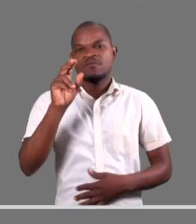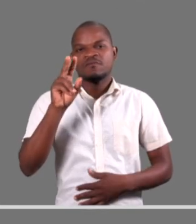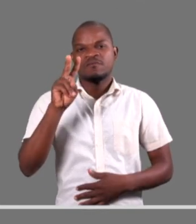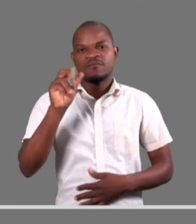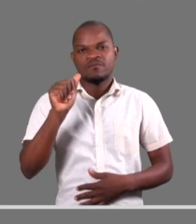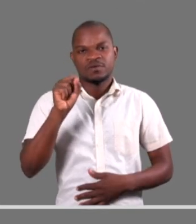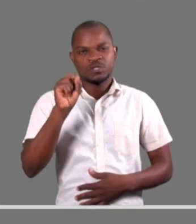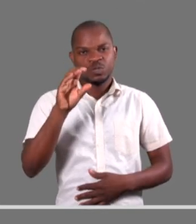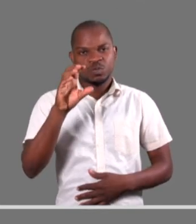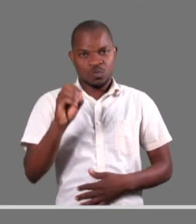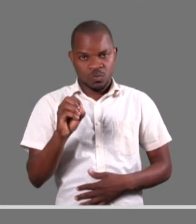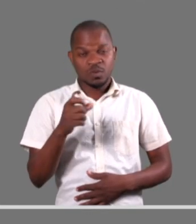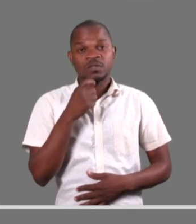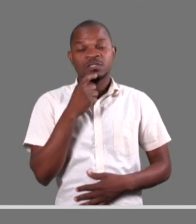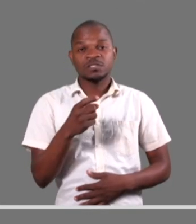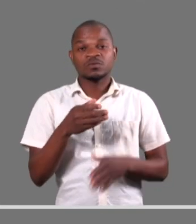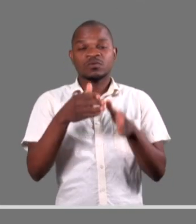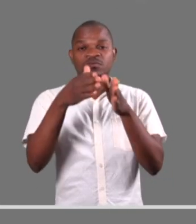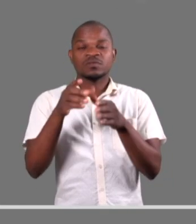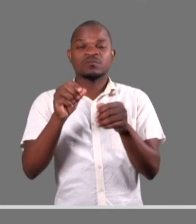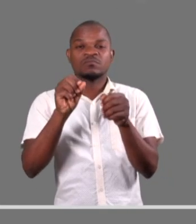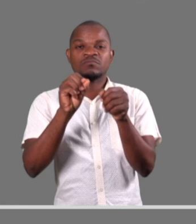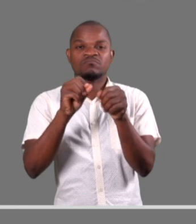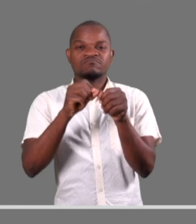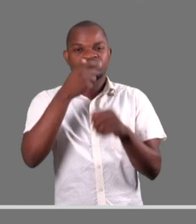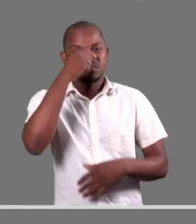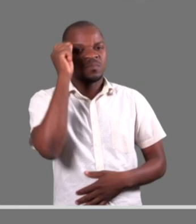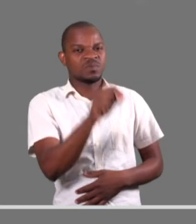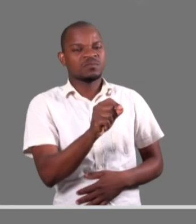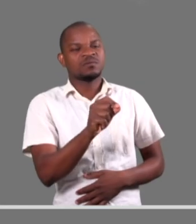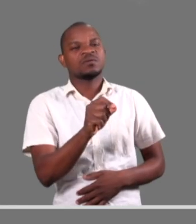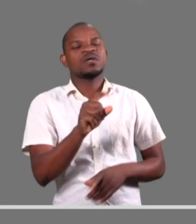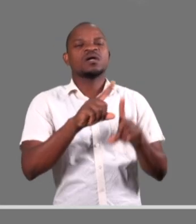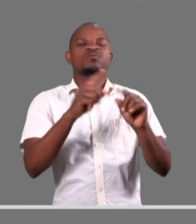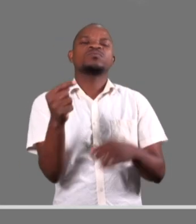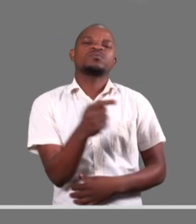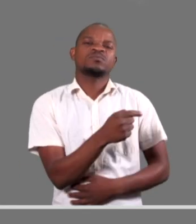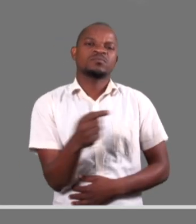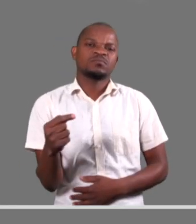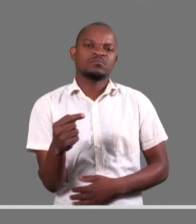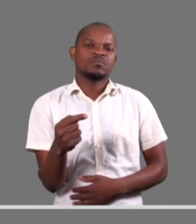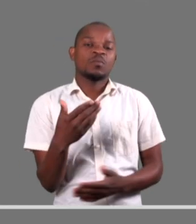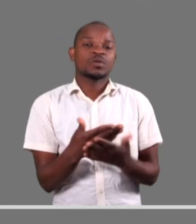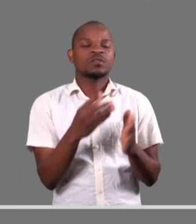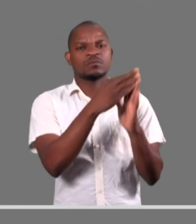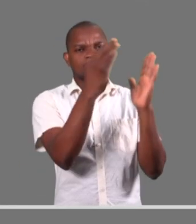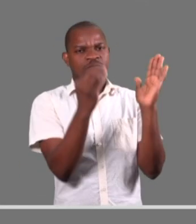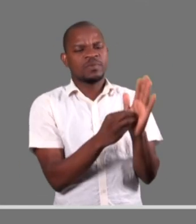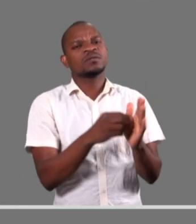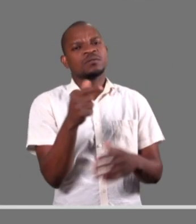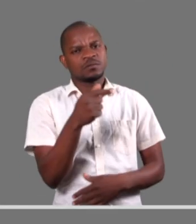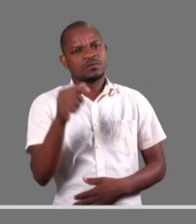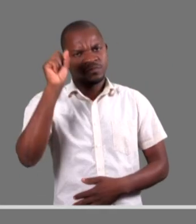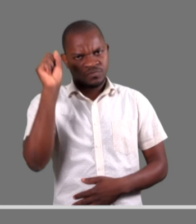deficiência pode trazer impacto negativo para as vítimas. Obviamente que o impacto é puramente negativo,